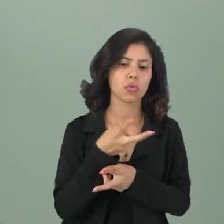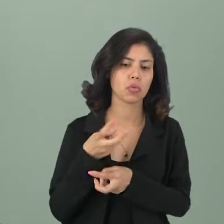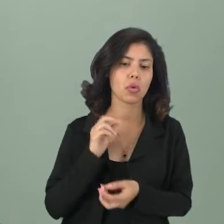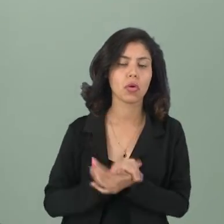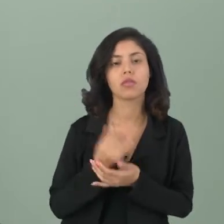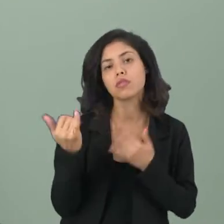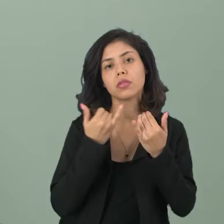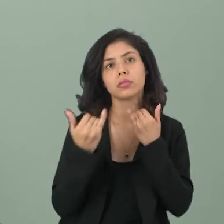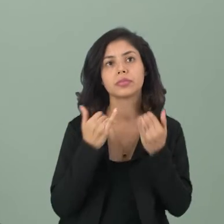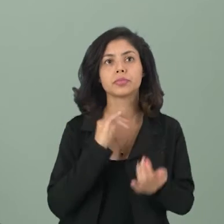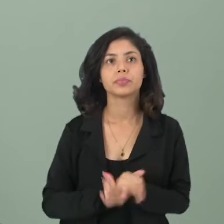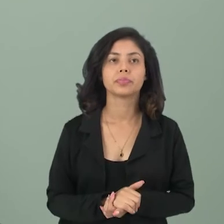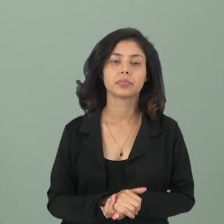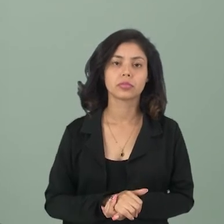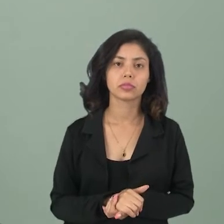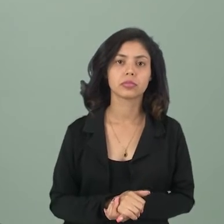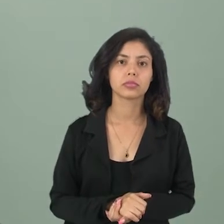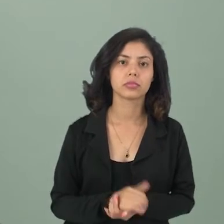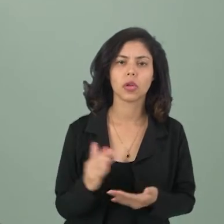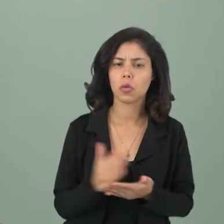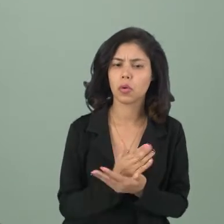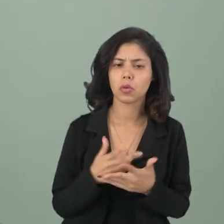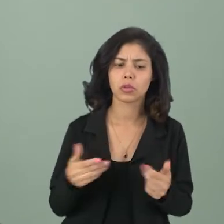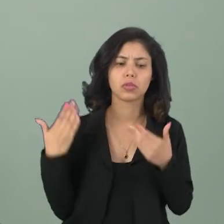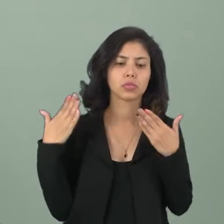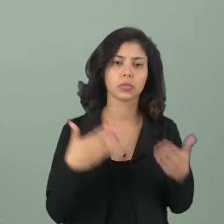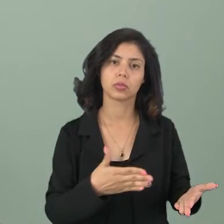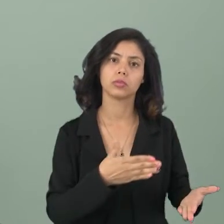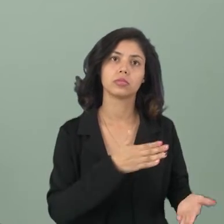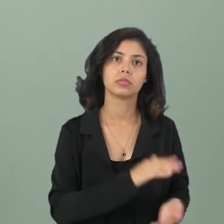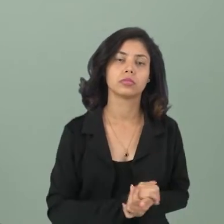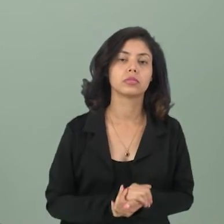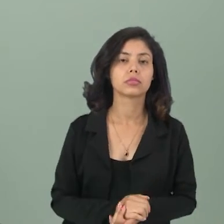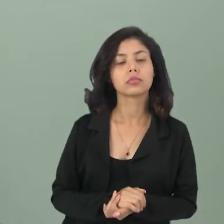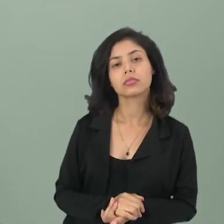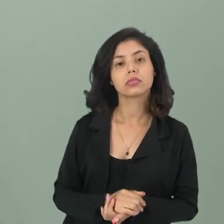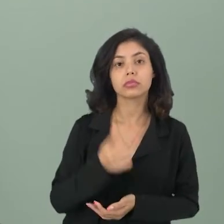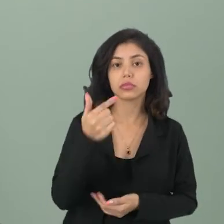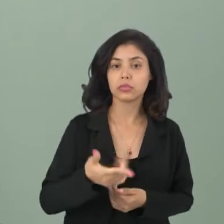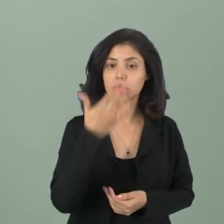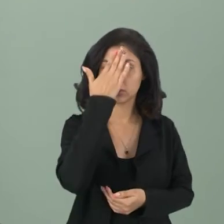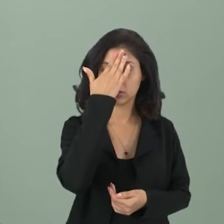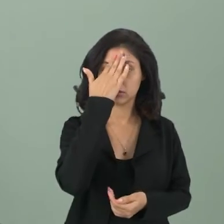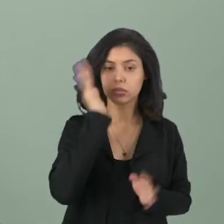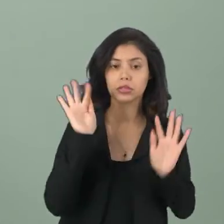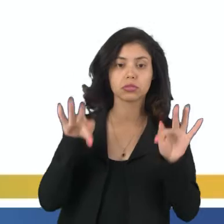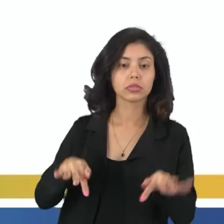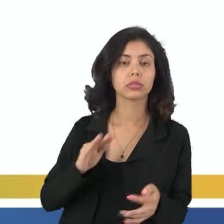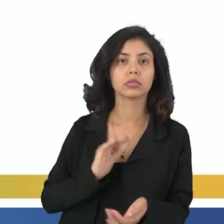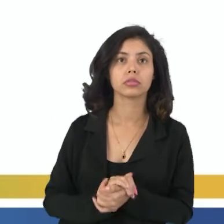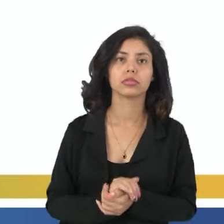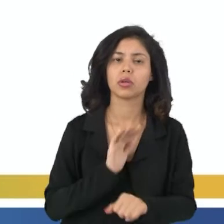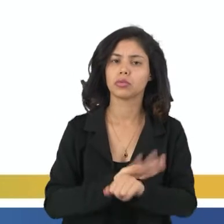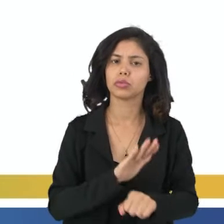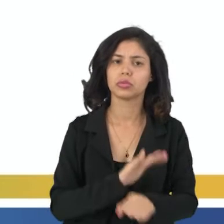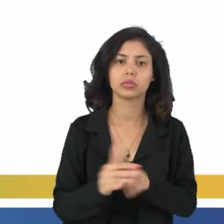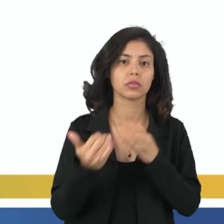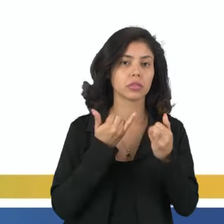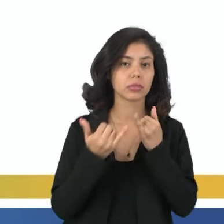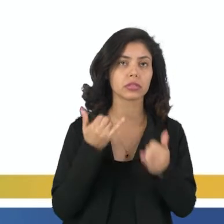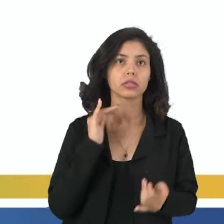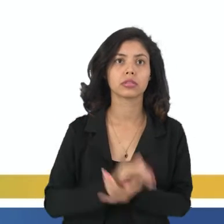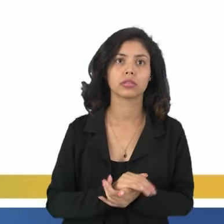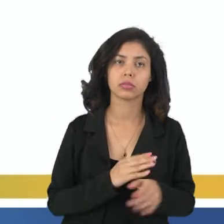informação explícita né ou algo do tipo tá segundo tener uma finalizar nos ajuda a selecionar a